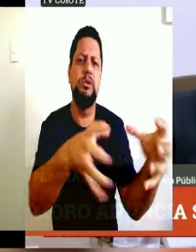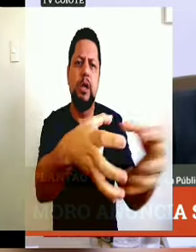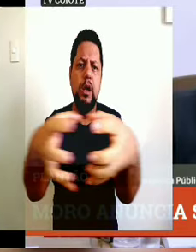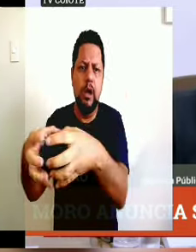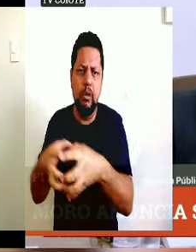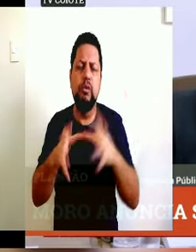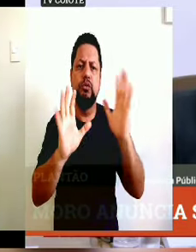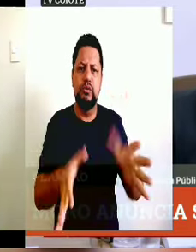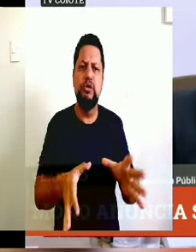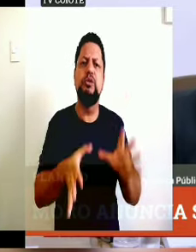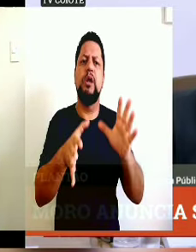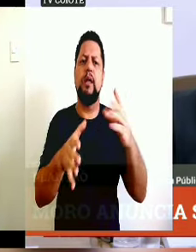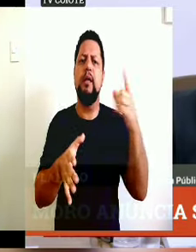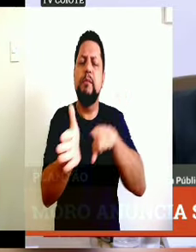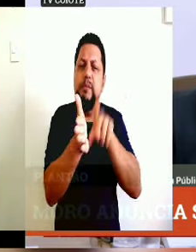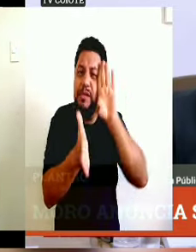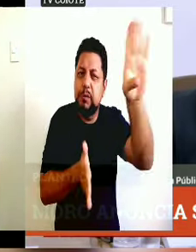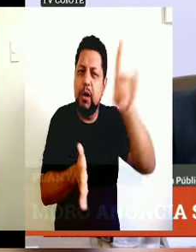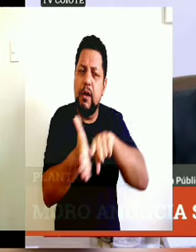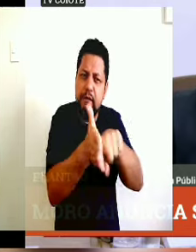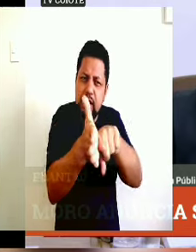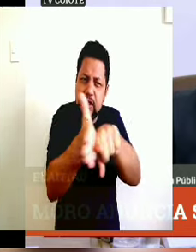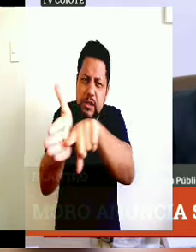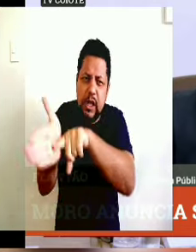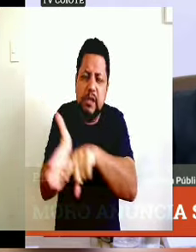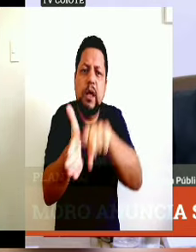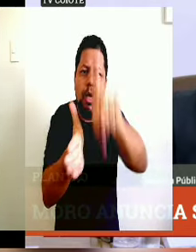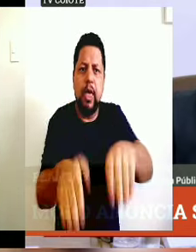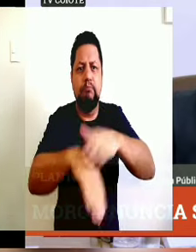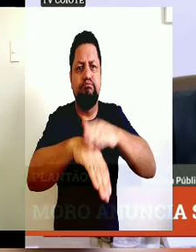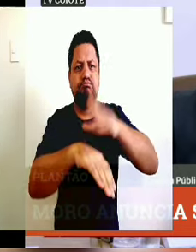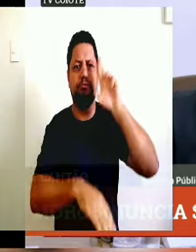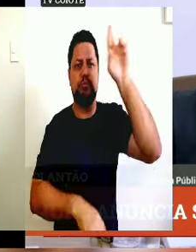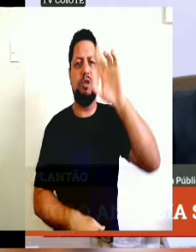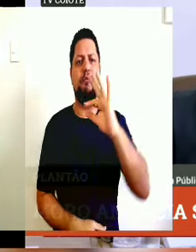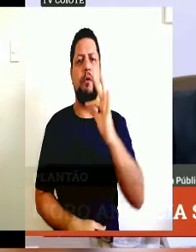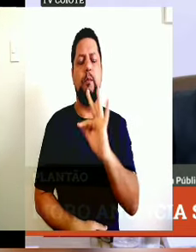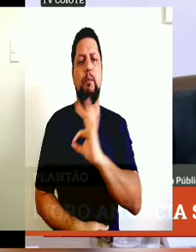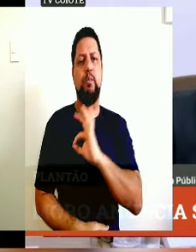investigação, principalmente aí da Polícia Federal.